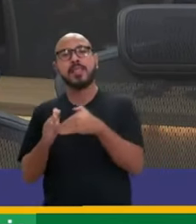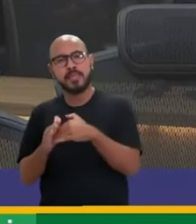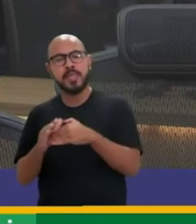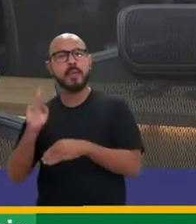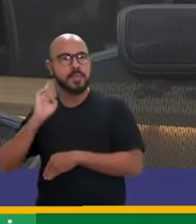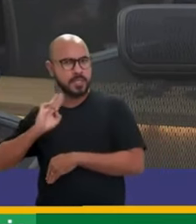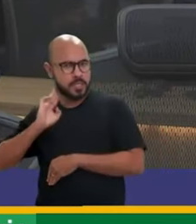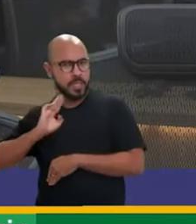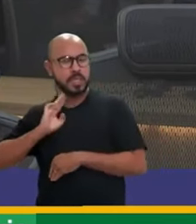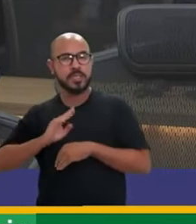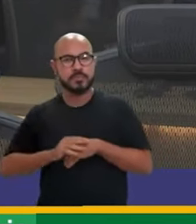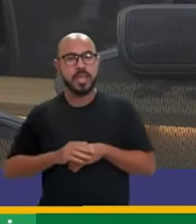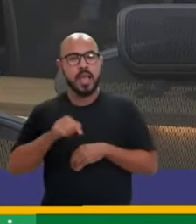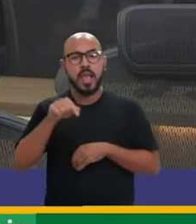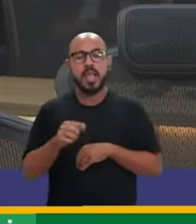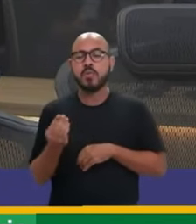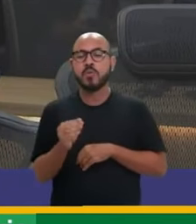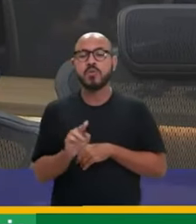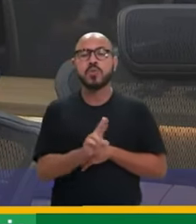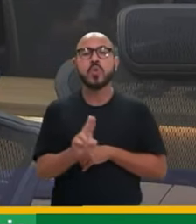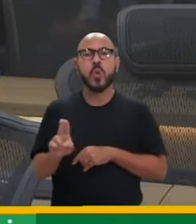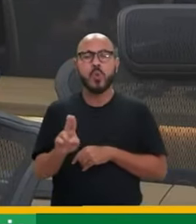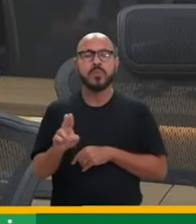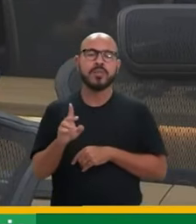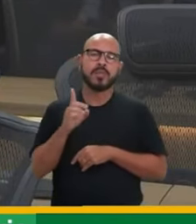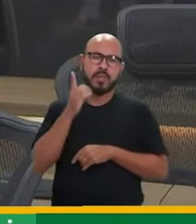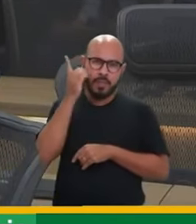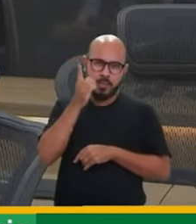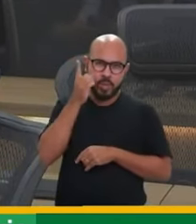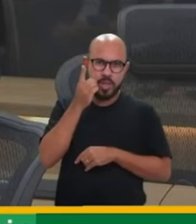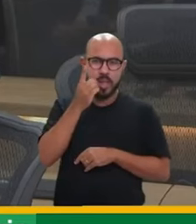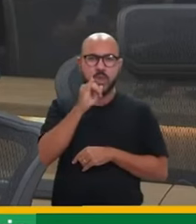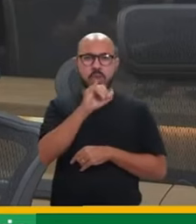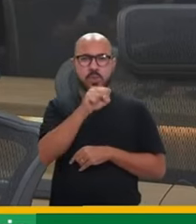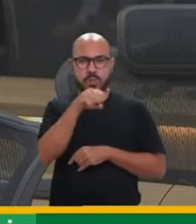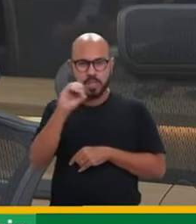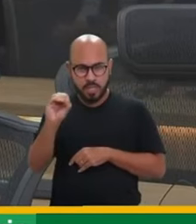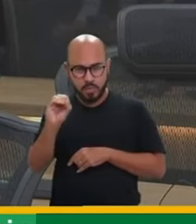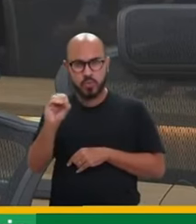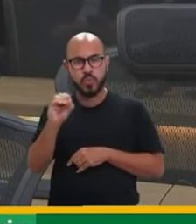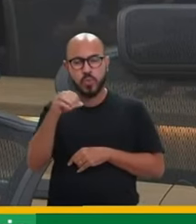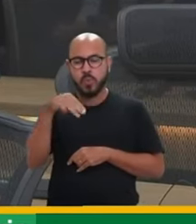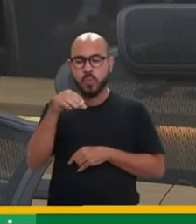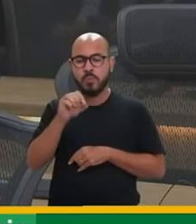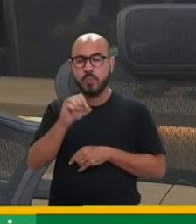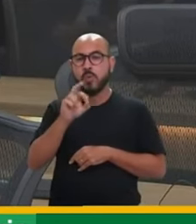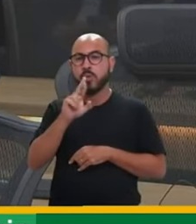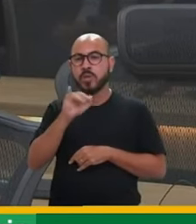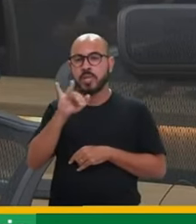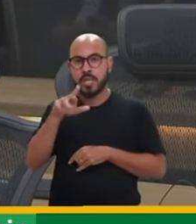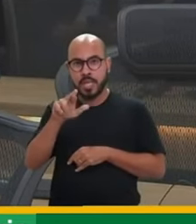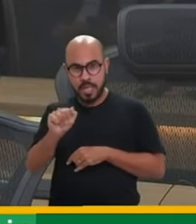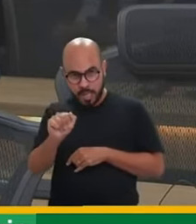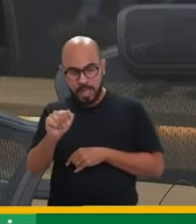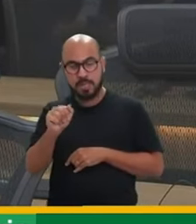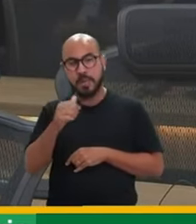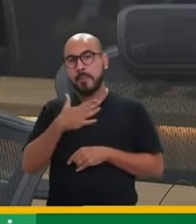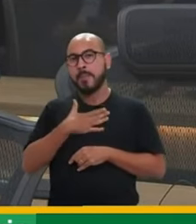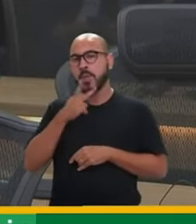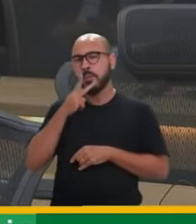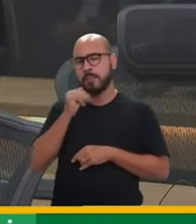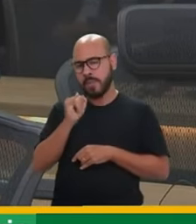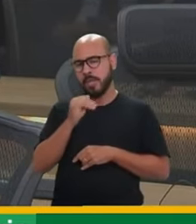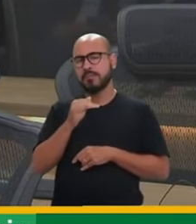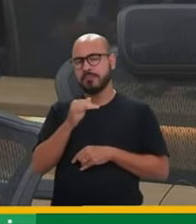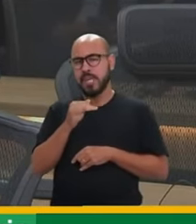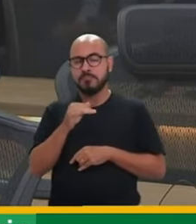Rodovia Estadual Deputado ISO Moreira em nome do meu pai tendo em vista que foi uma solicitação da comunidade